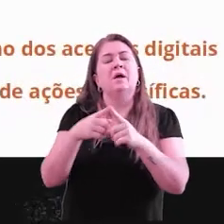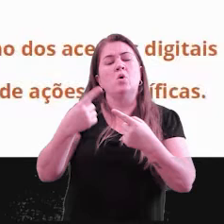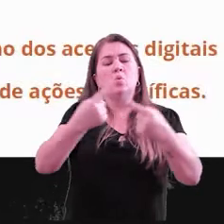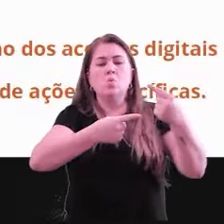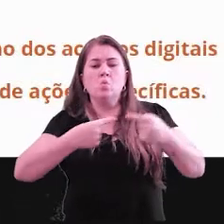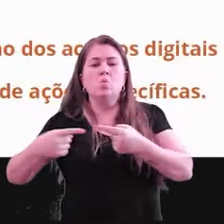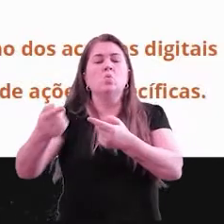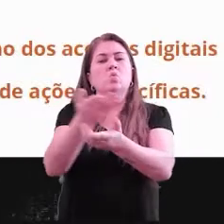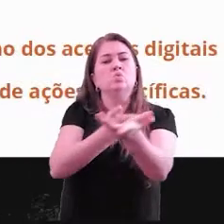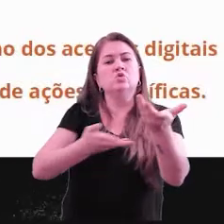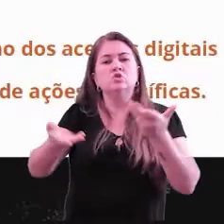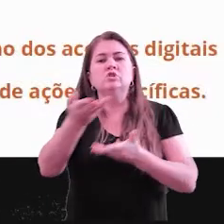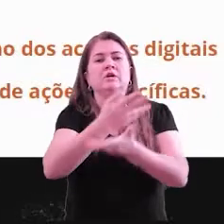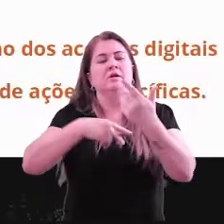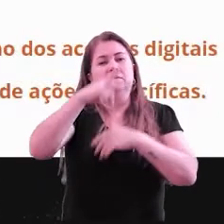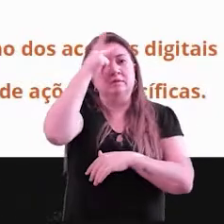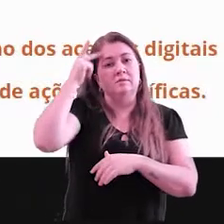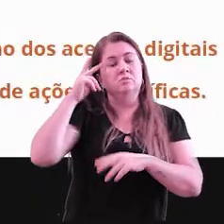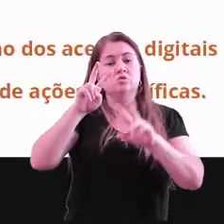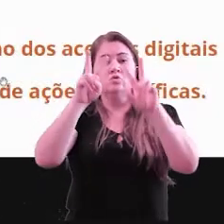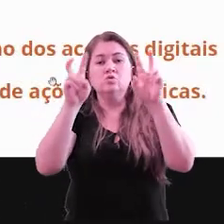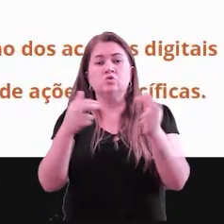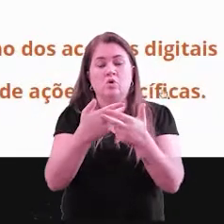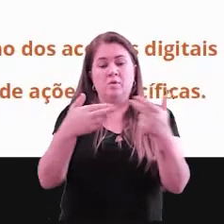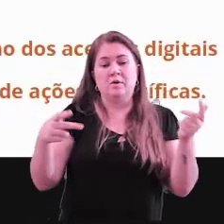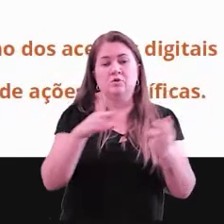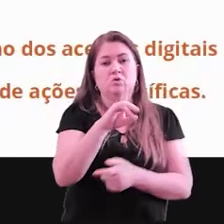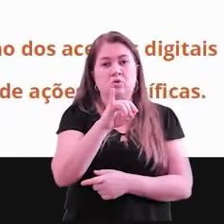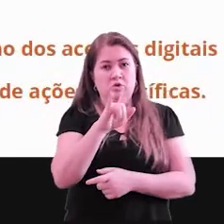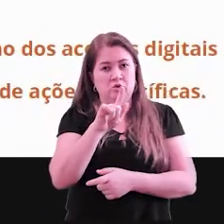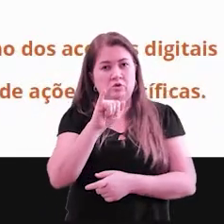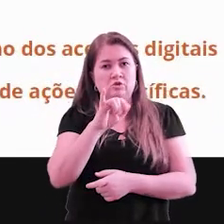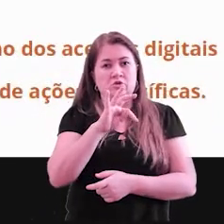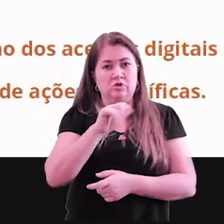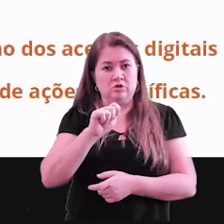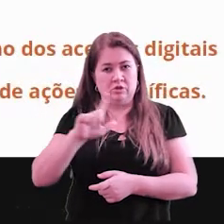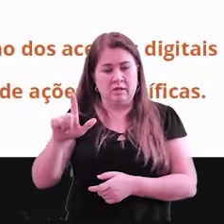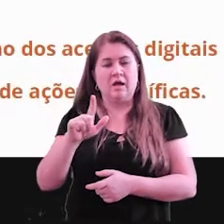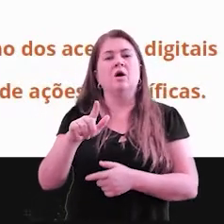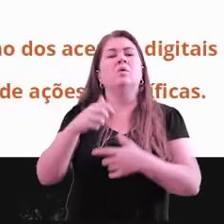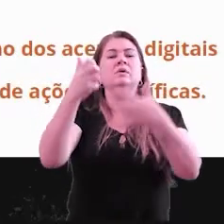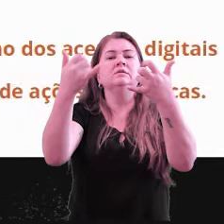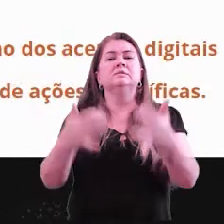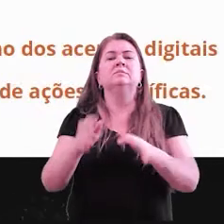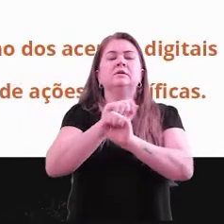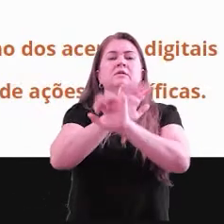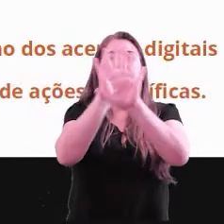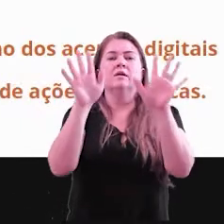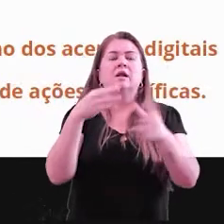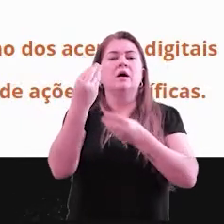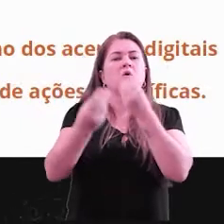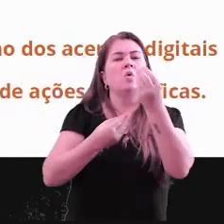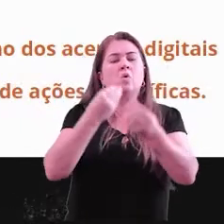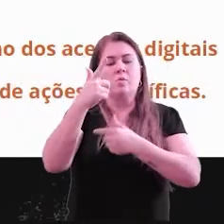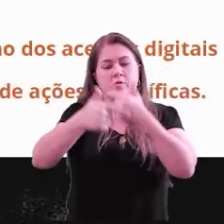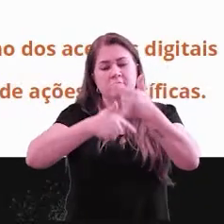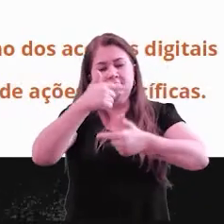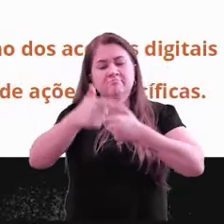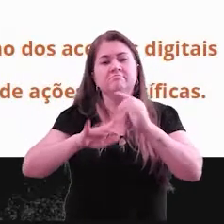né, objetivos claros, planejamento e o desenvolvimento de ações específicas. Então, não é algo que